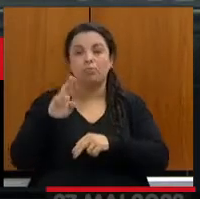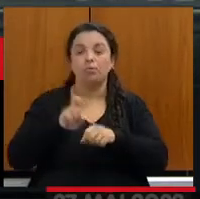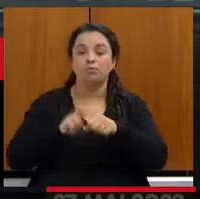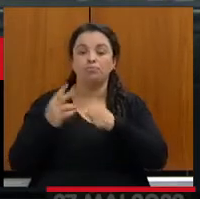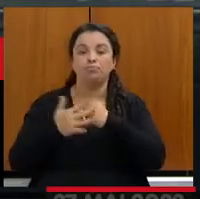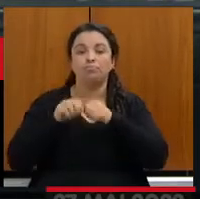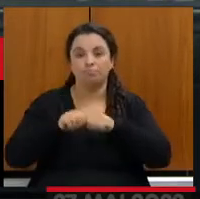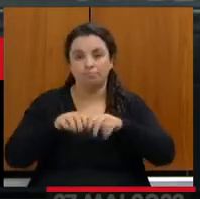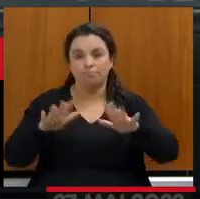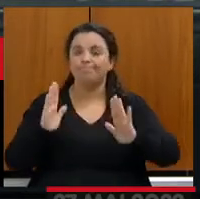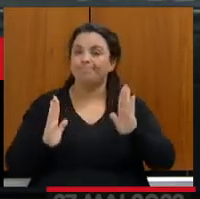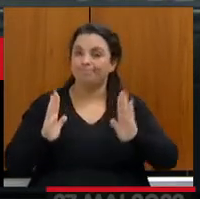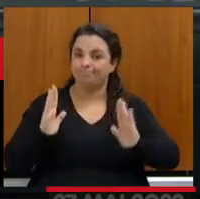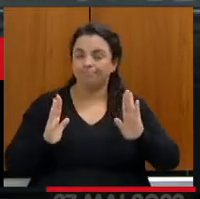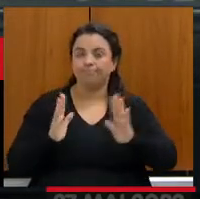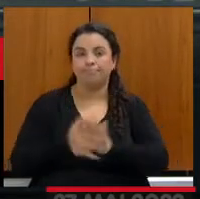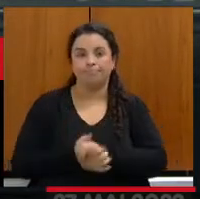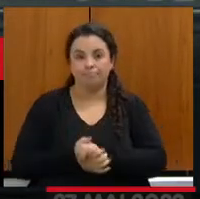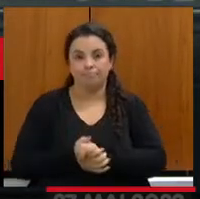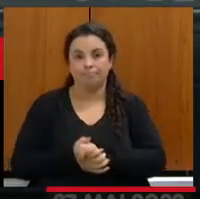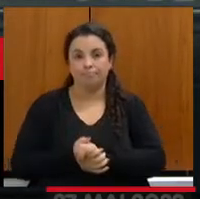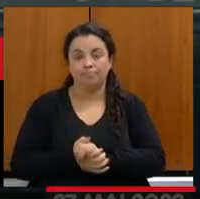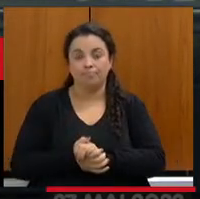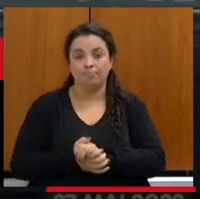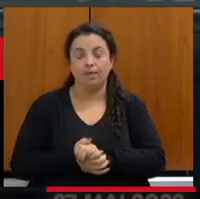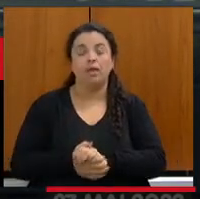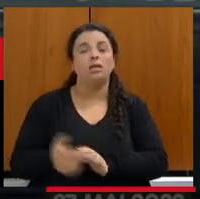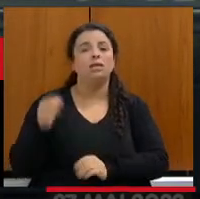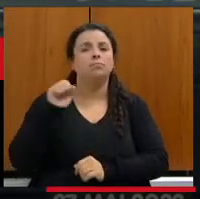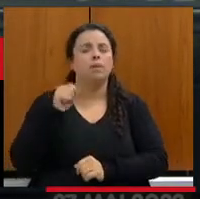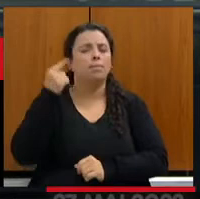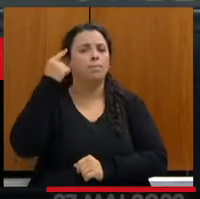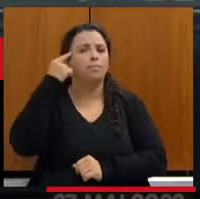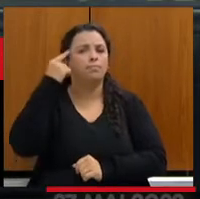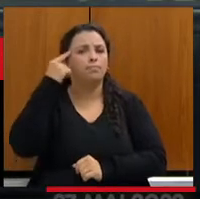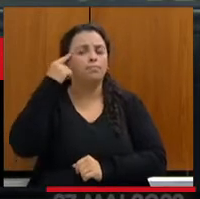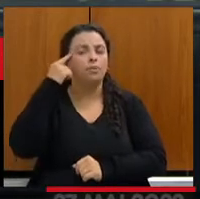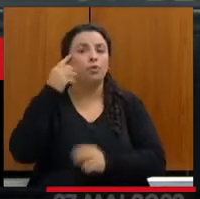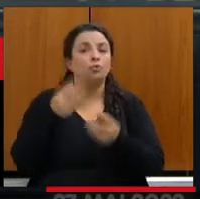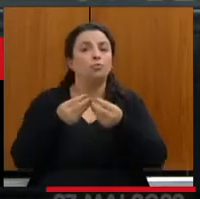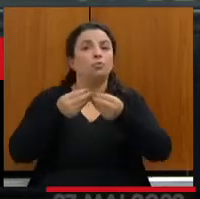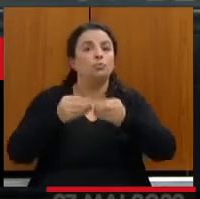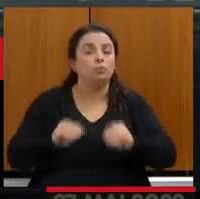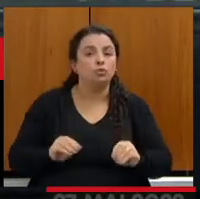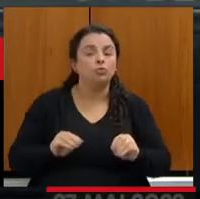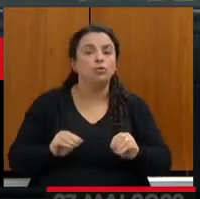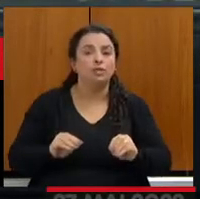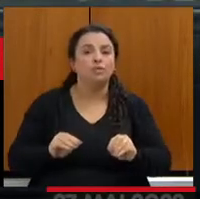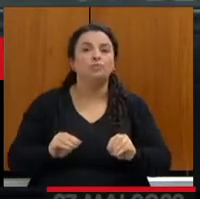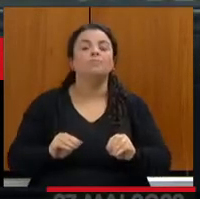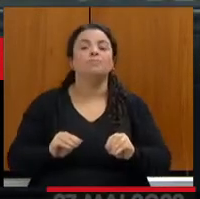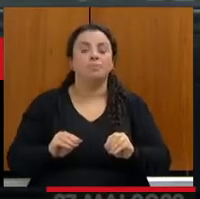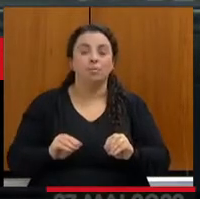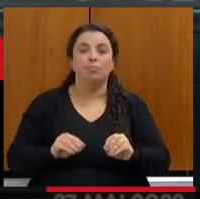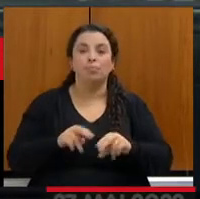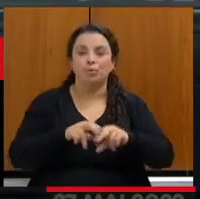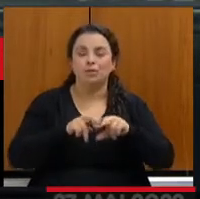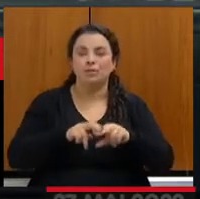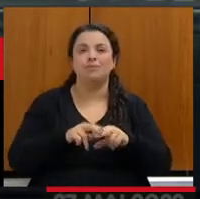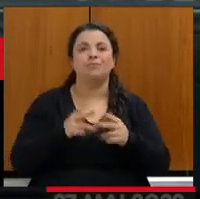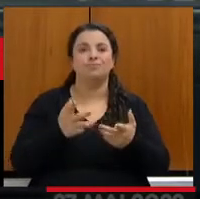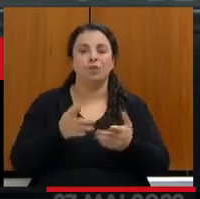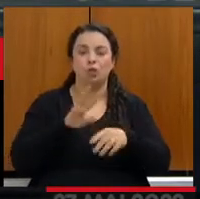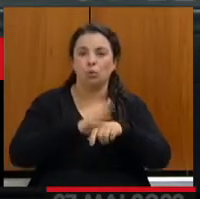inesgotáveis sobretudo quando se pensa nos impactos provocados pela crise sanitária seja do